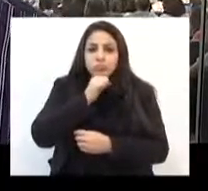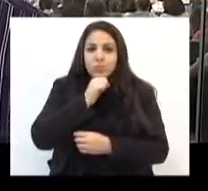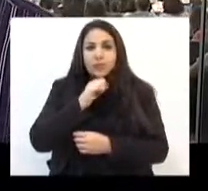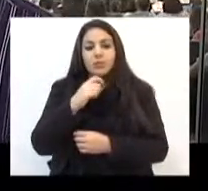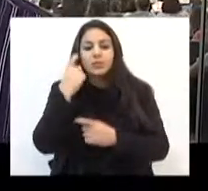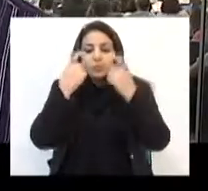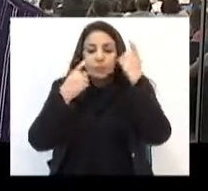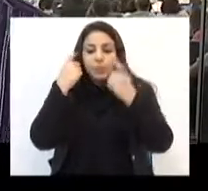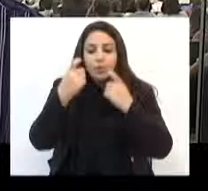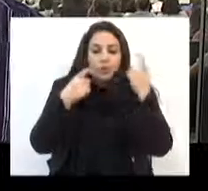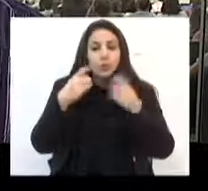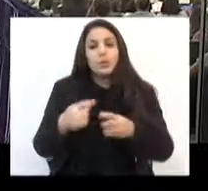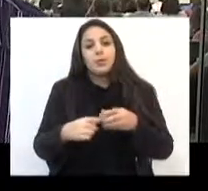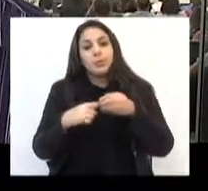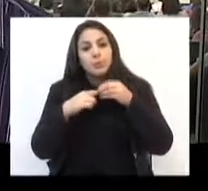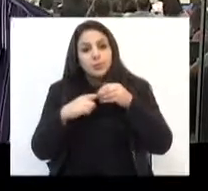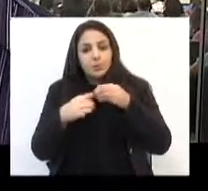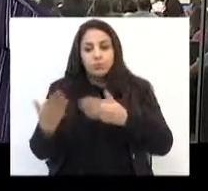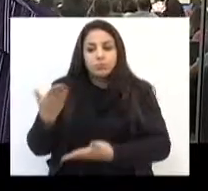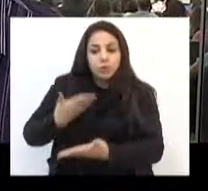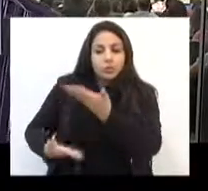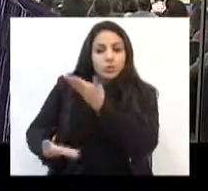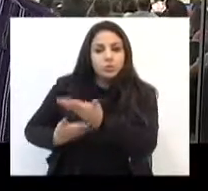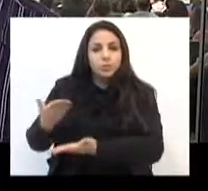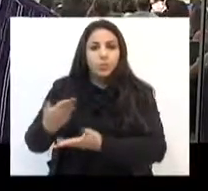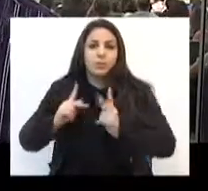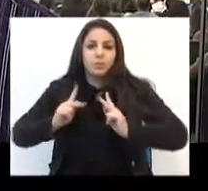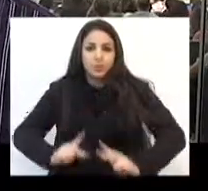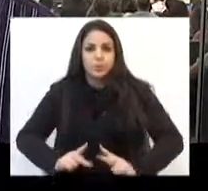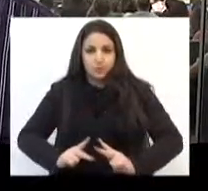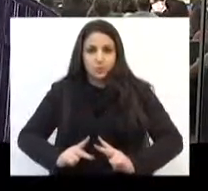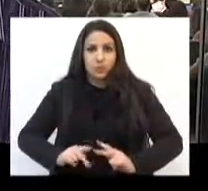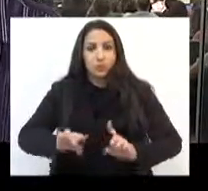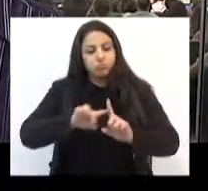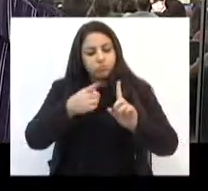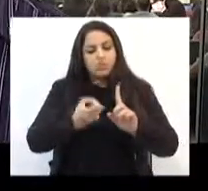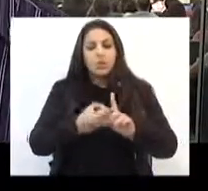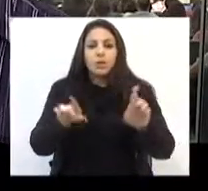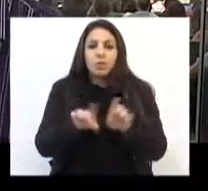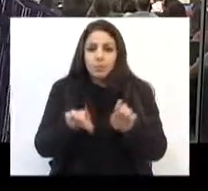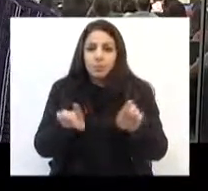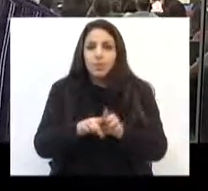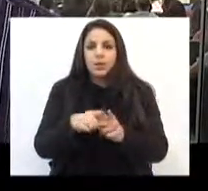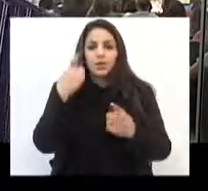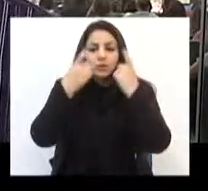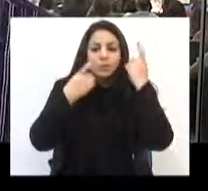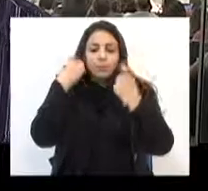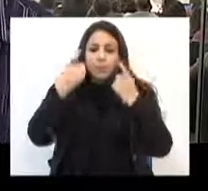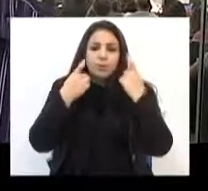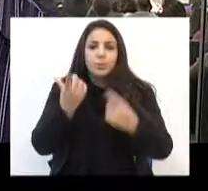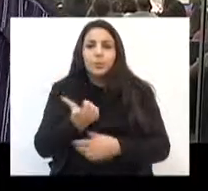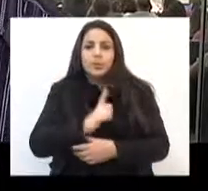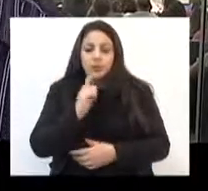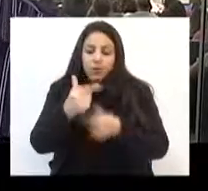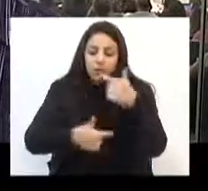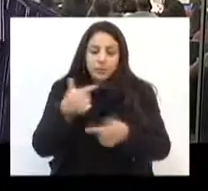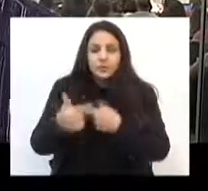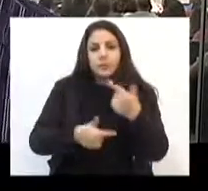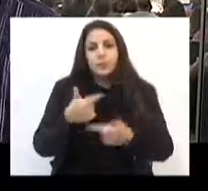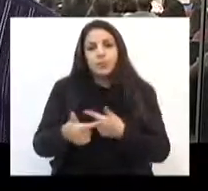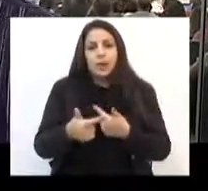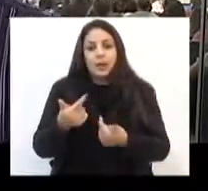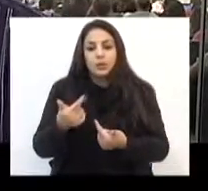cartaz dizendo sim que é direito do idoso ou de uma gestante em período de parto ter um acompanhante, que isso é